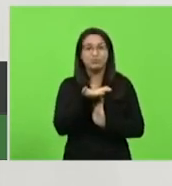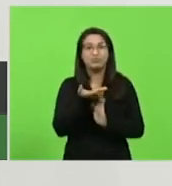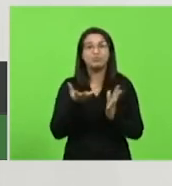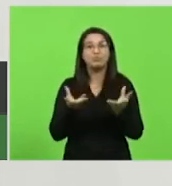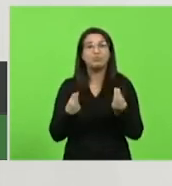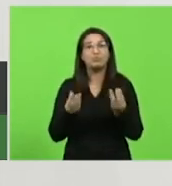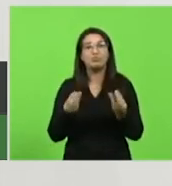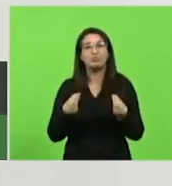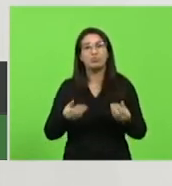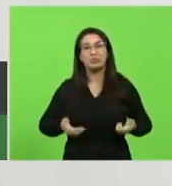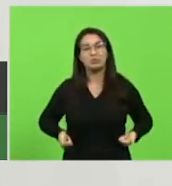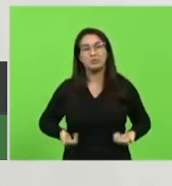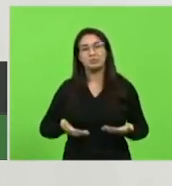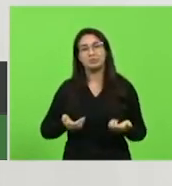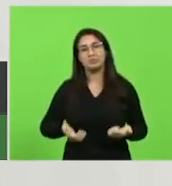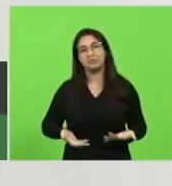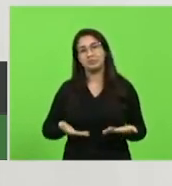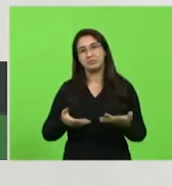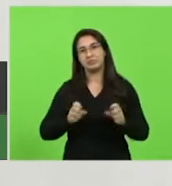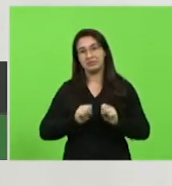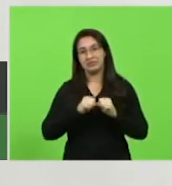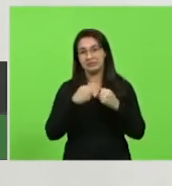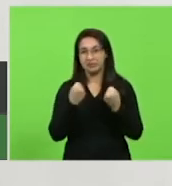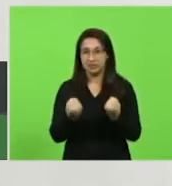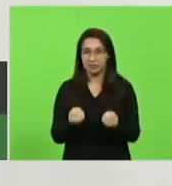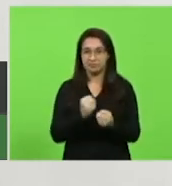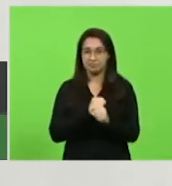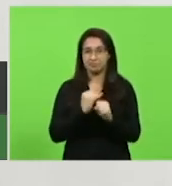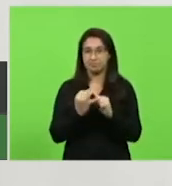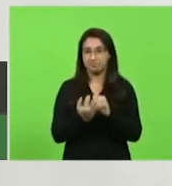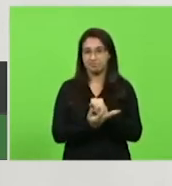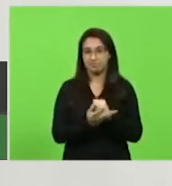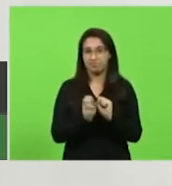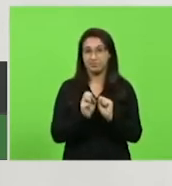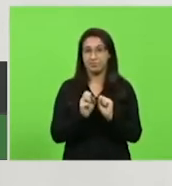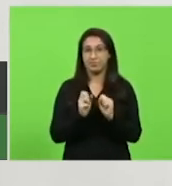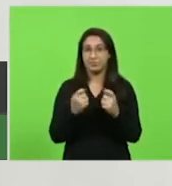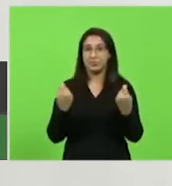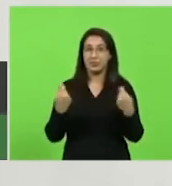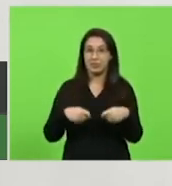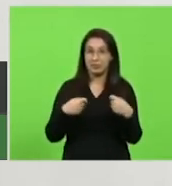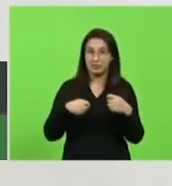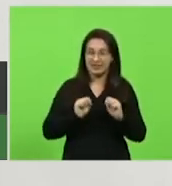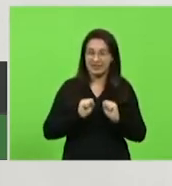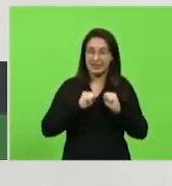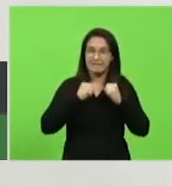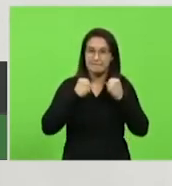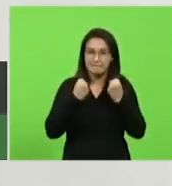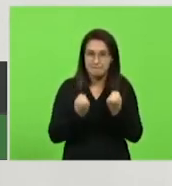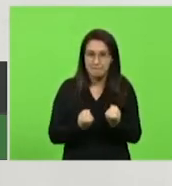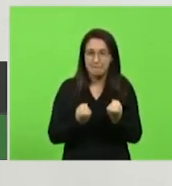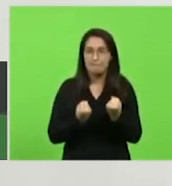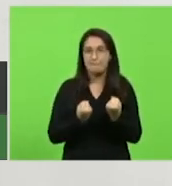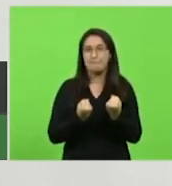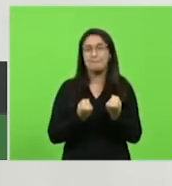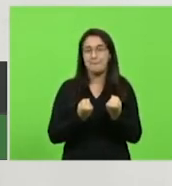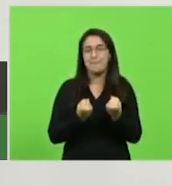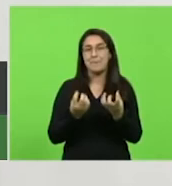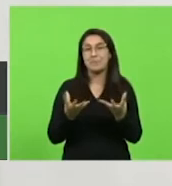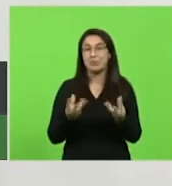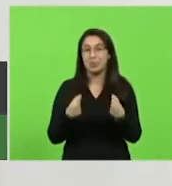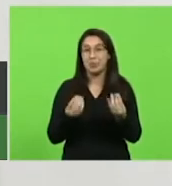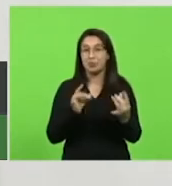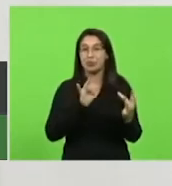enfrentamento do coronavírus exigindo esforços sem tamanho para manter os atendimentos de urgência